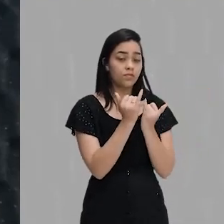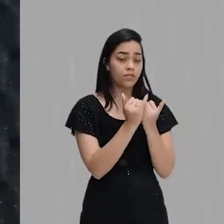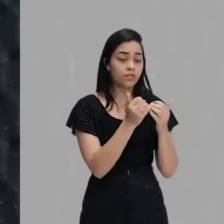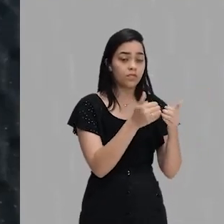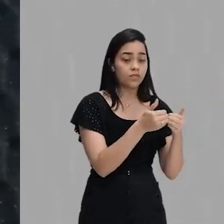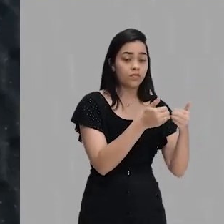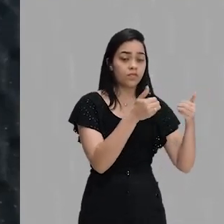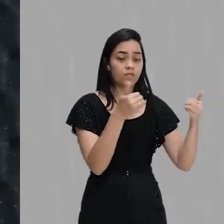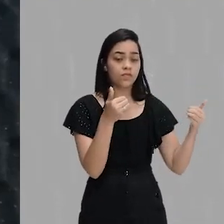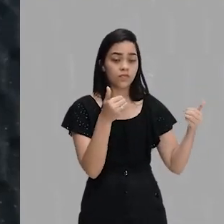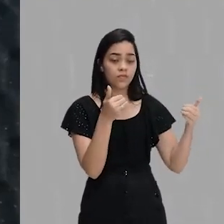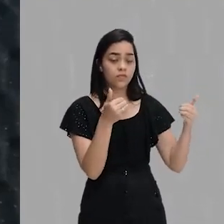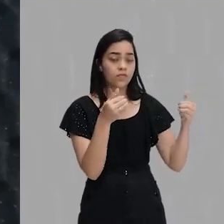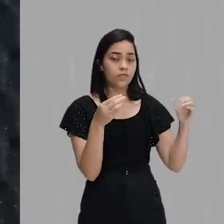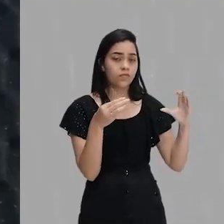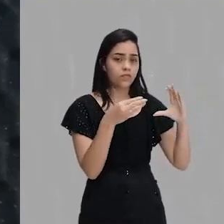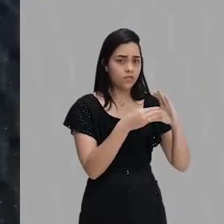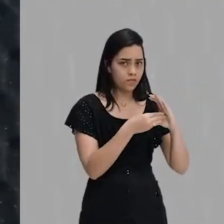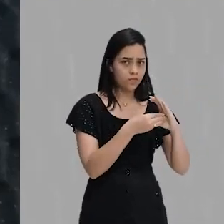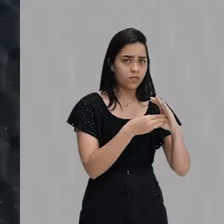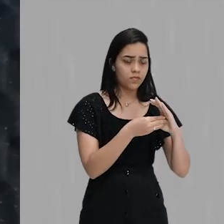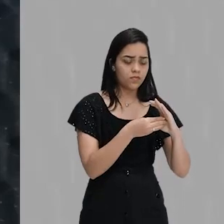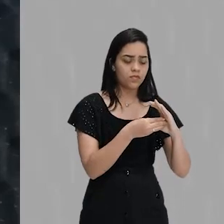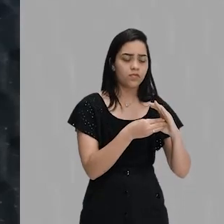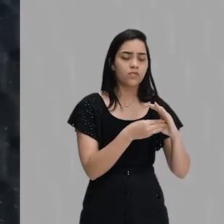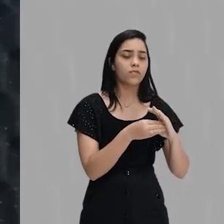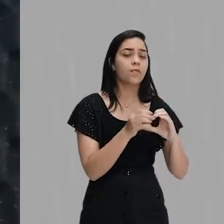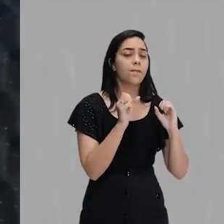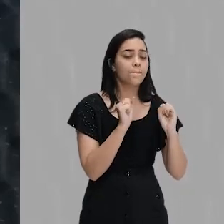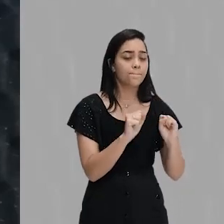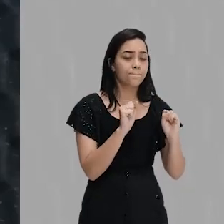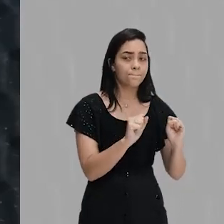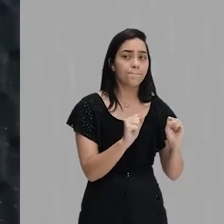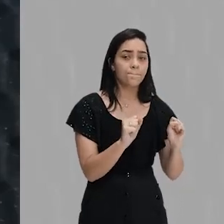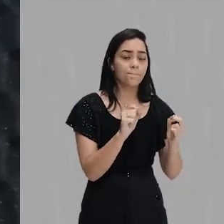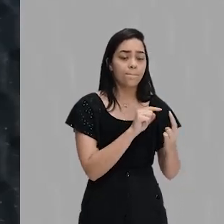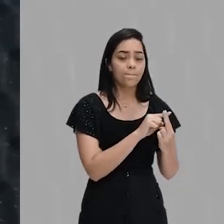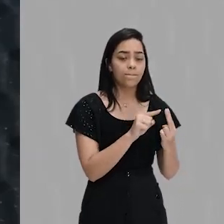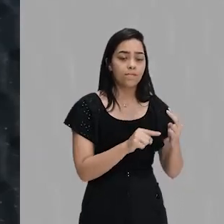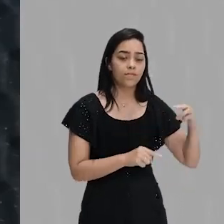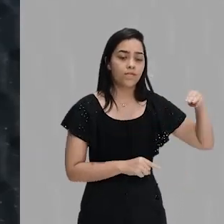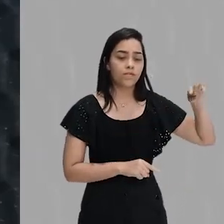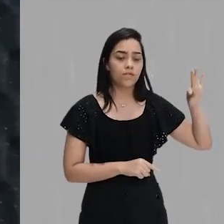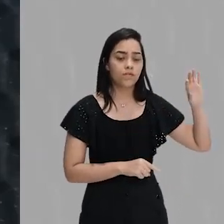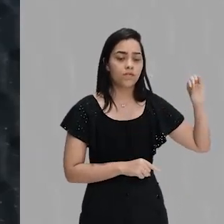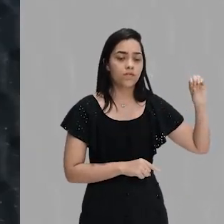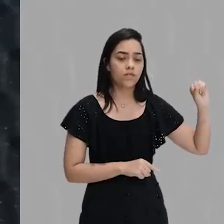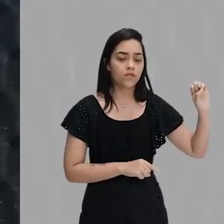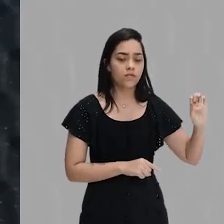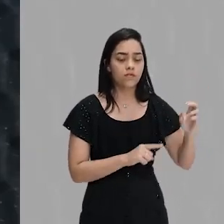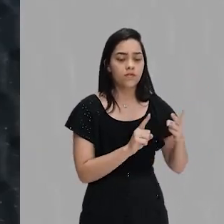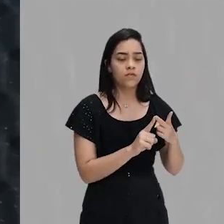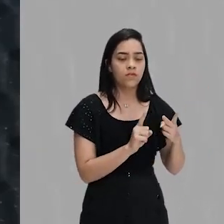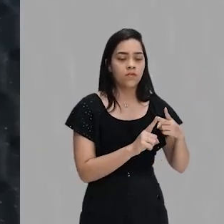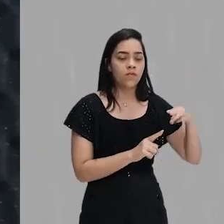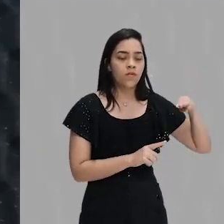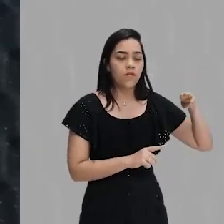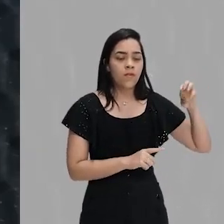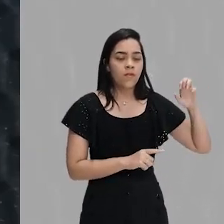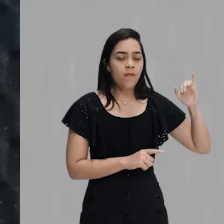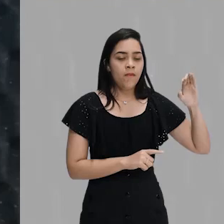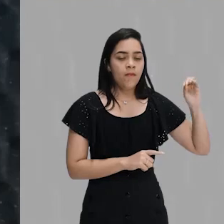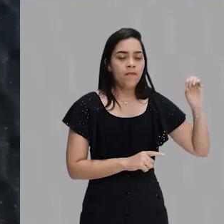divisão celular. E essa divisão celular, ela pode ser de duas formas. A célula ela pode sofrer